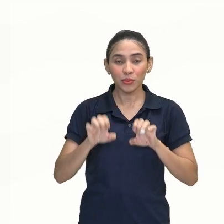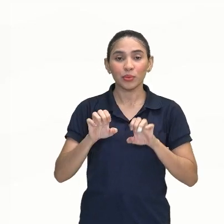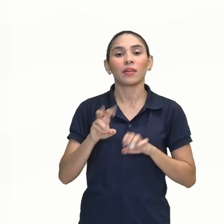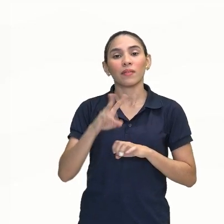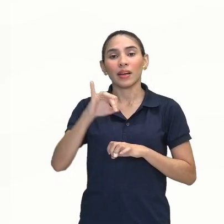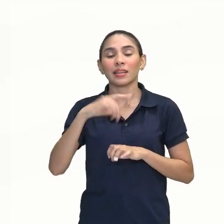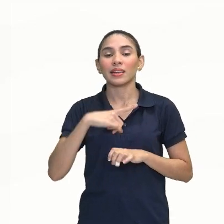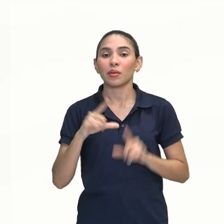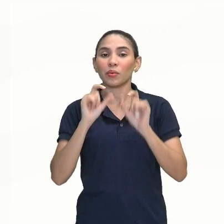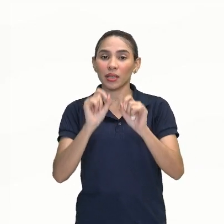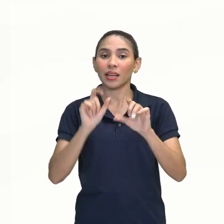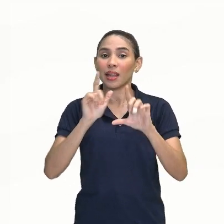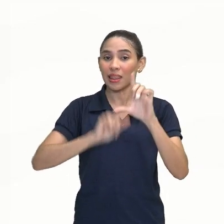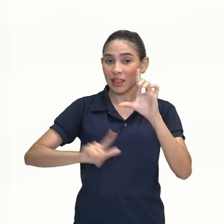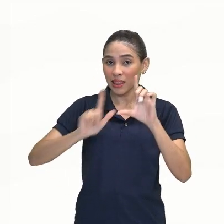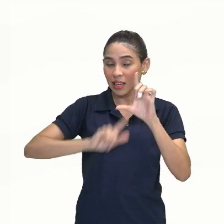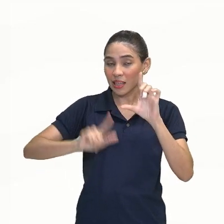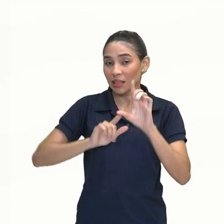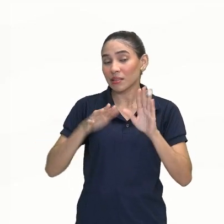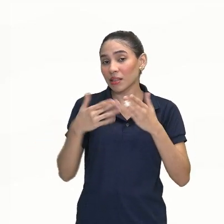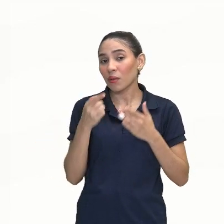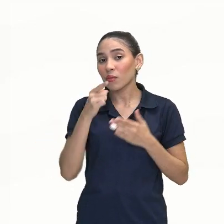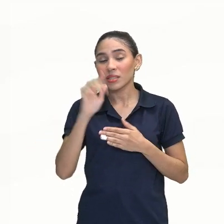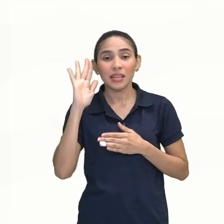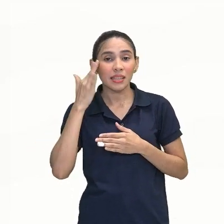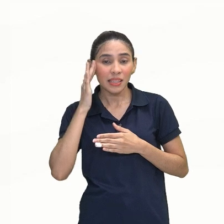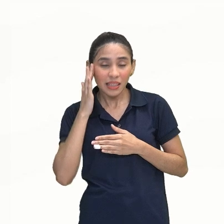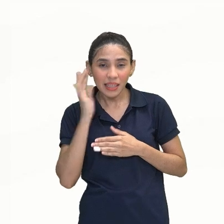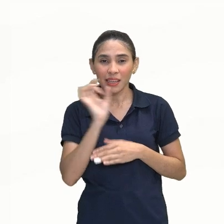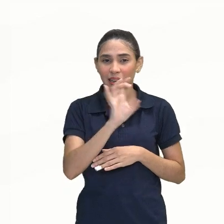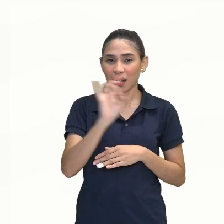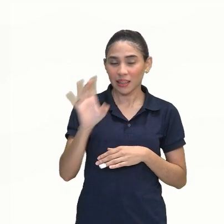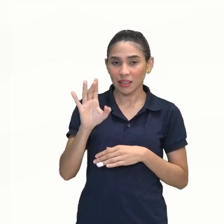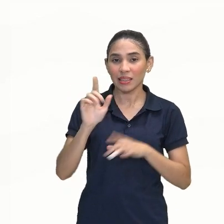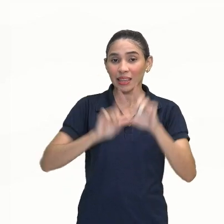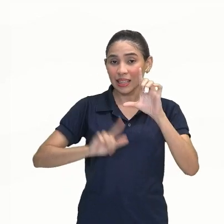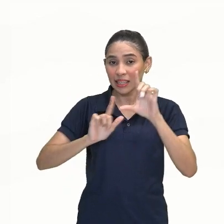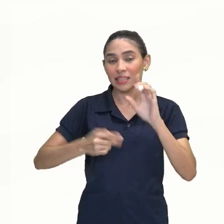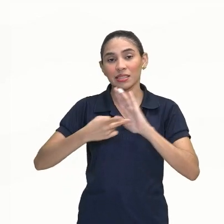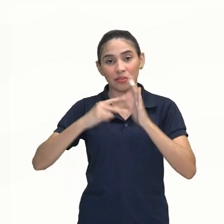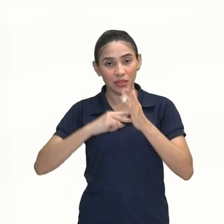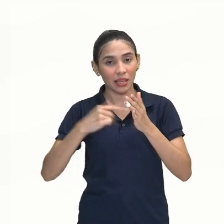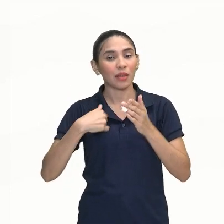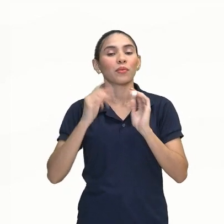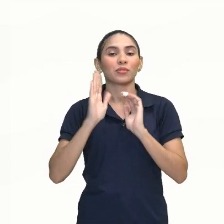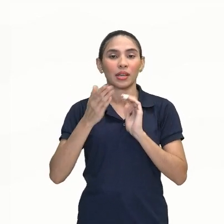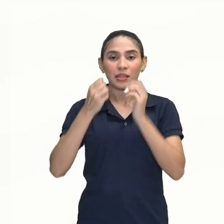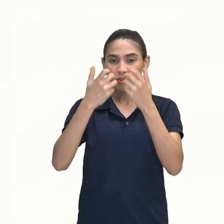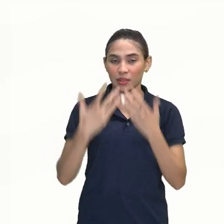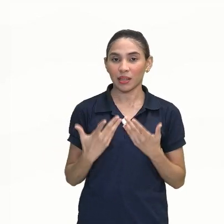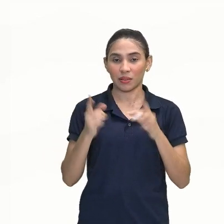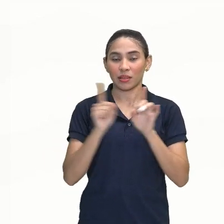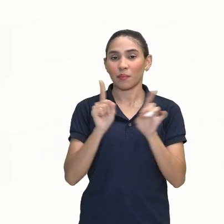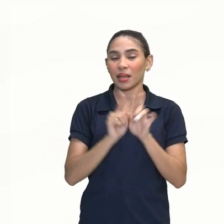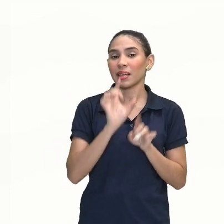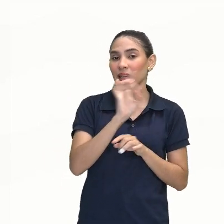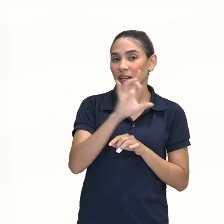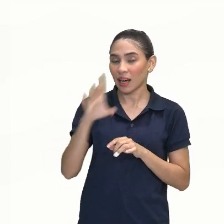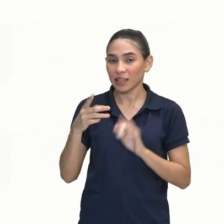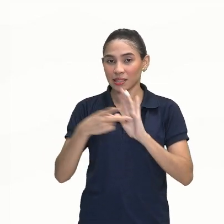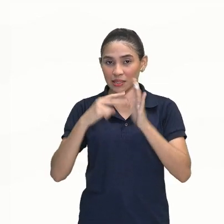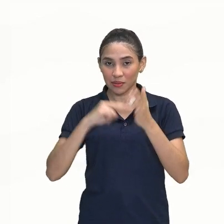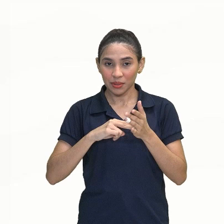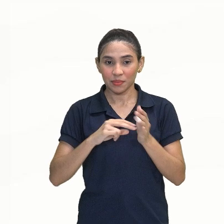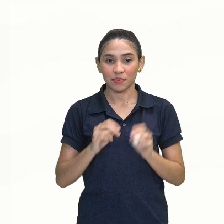vai ter as letras. Então, para você entender o que significa cada letra, eu já estou lhe explicando né, o que cada uma